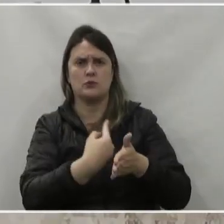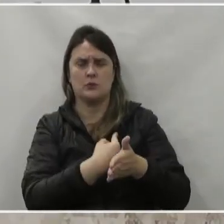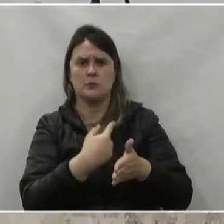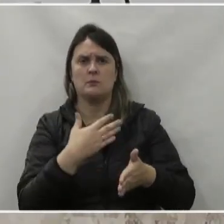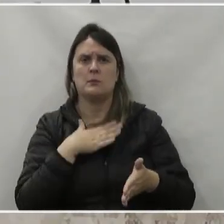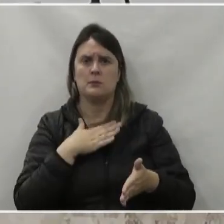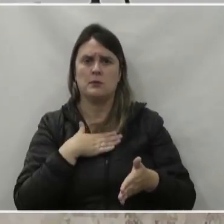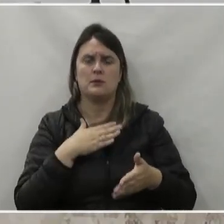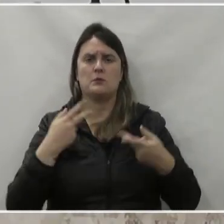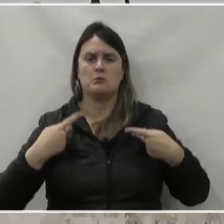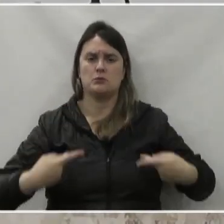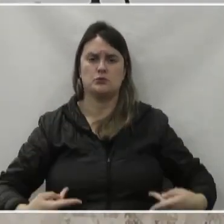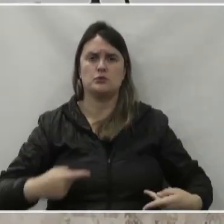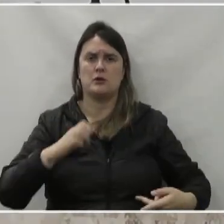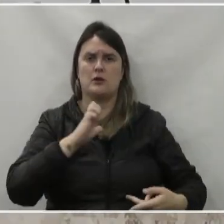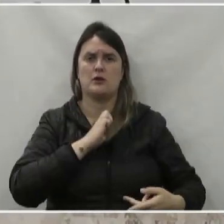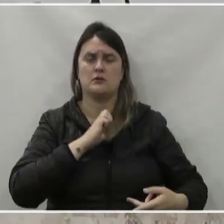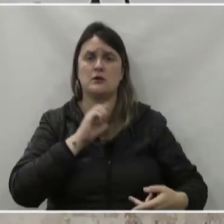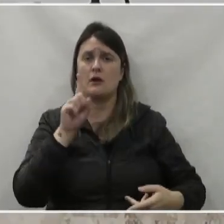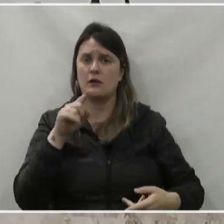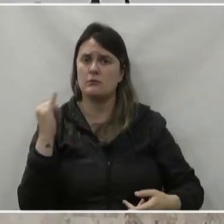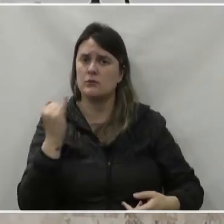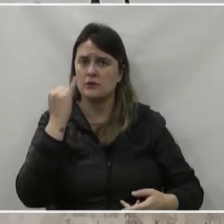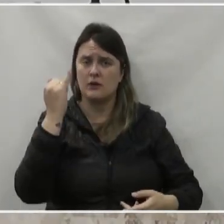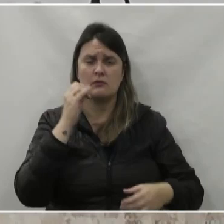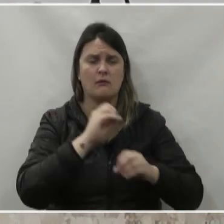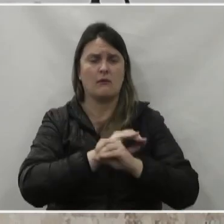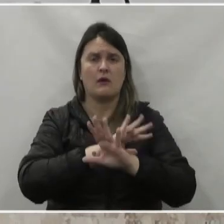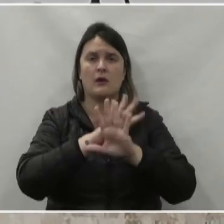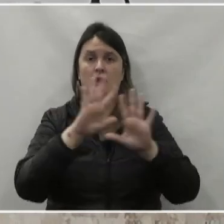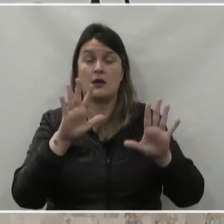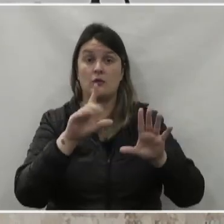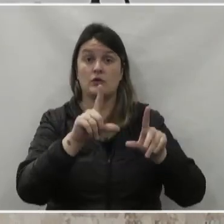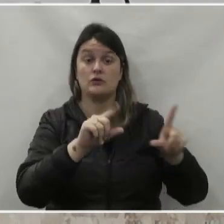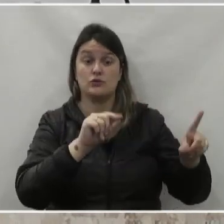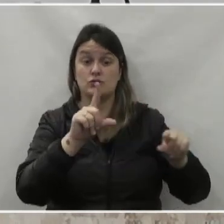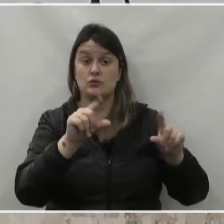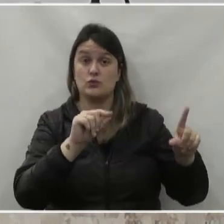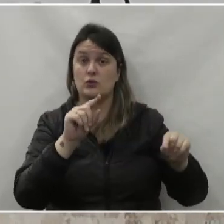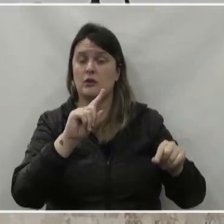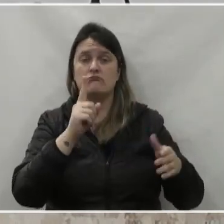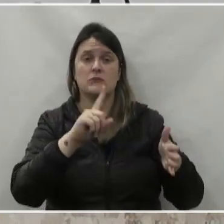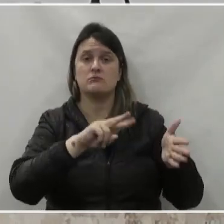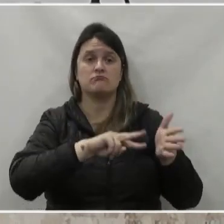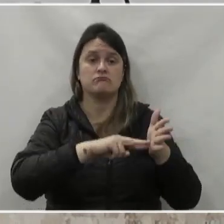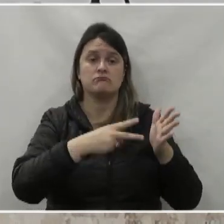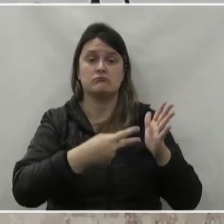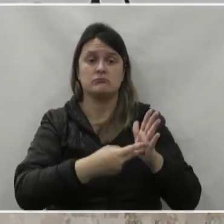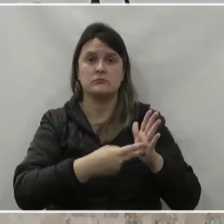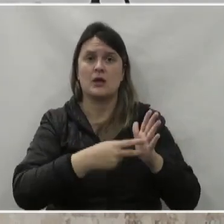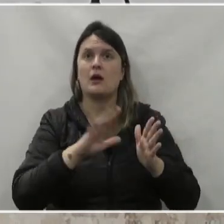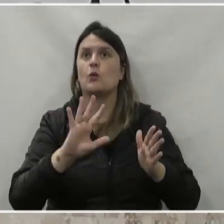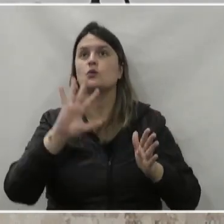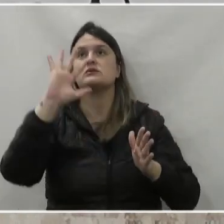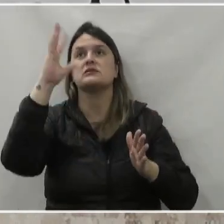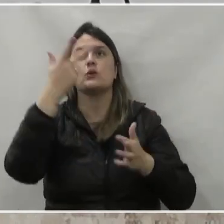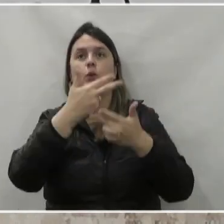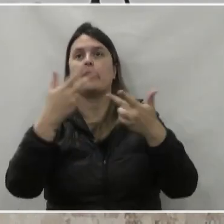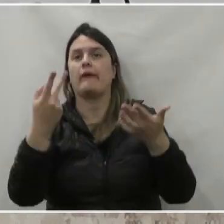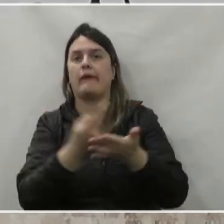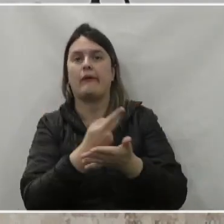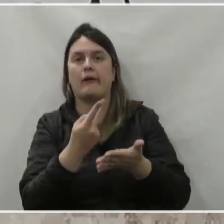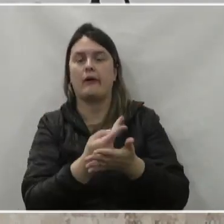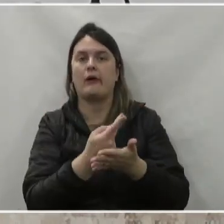é importante deixar claro que essa decisão não significa que houve algum erro